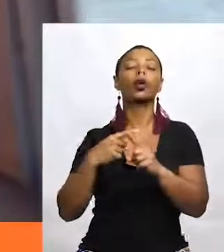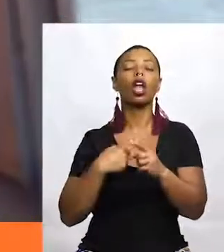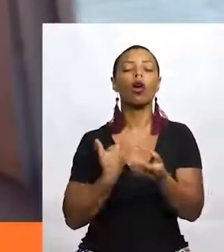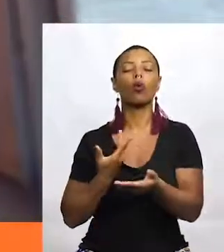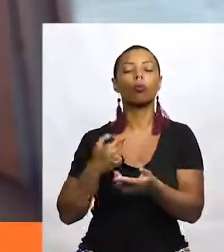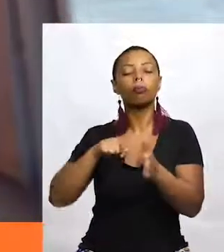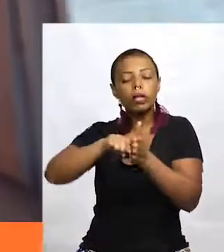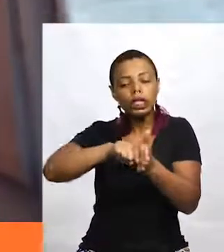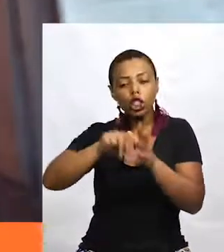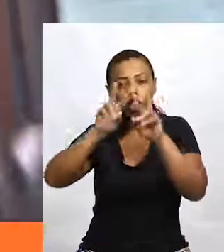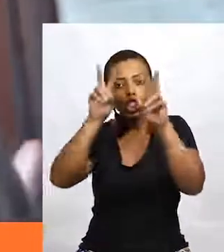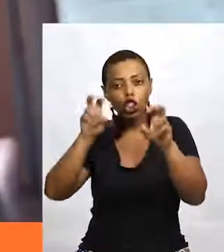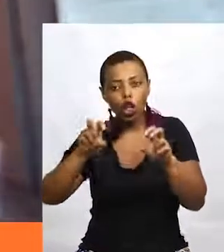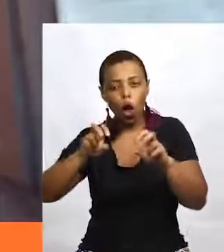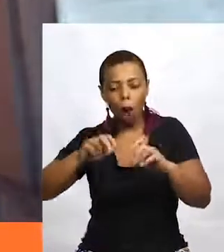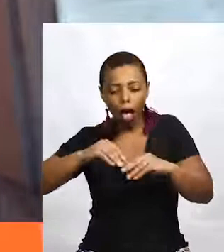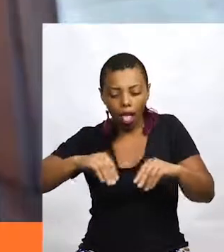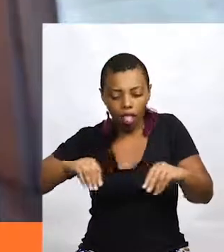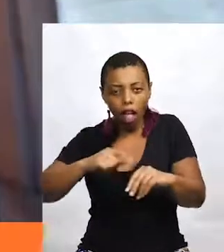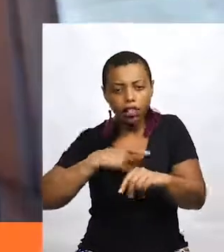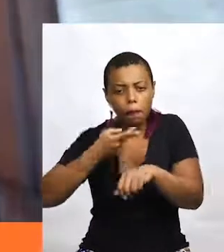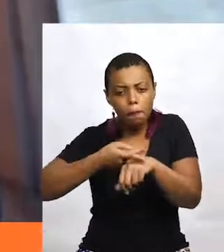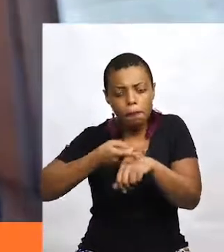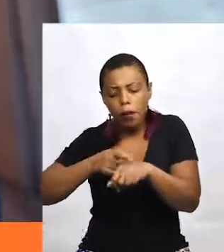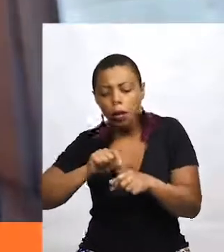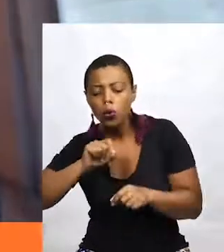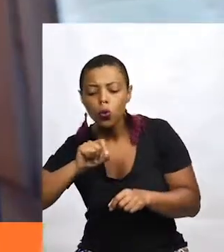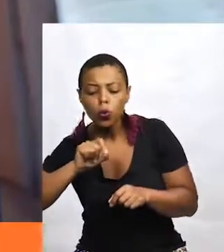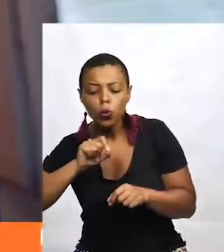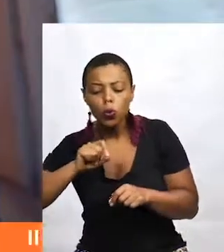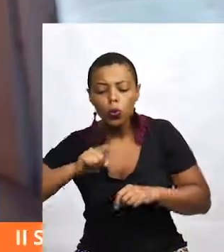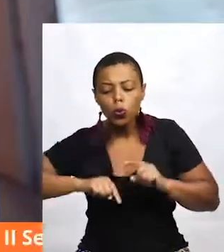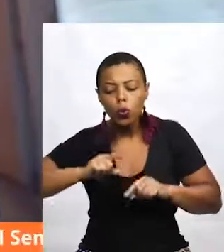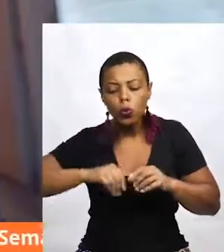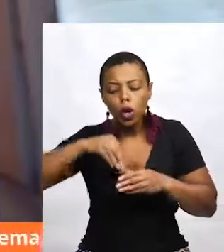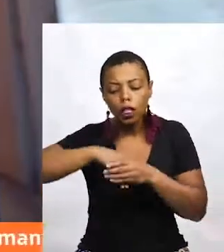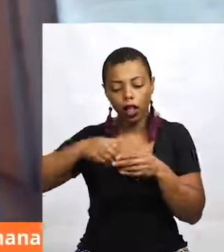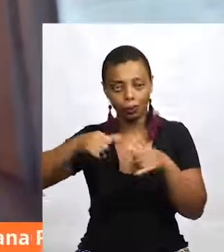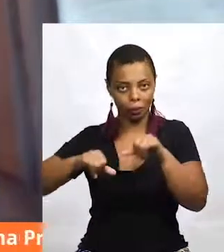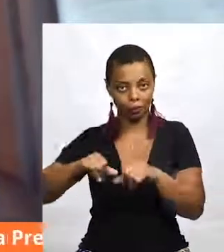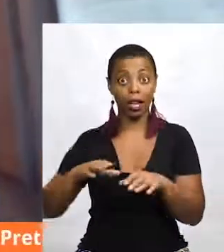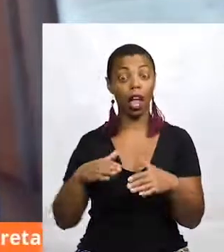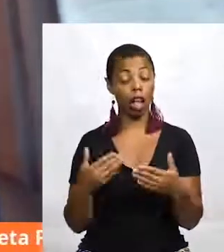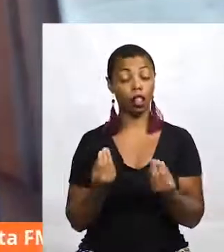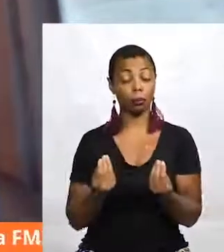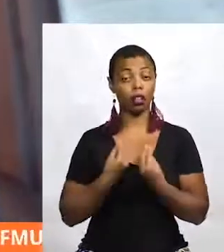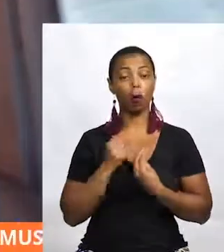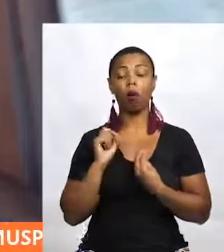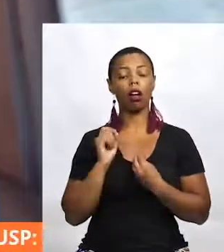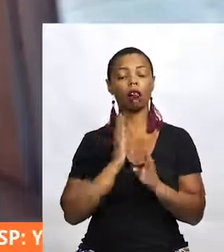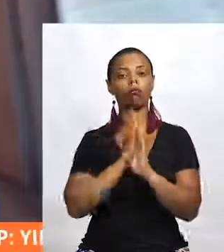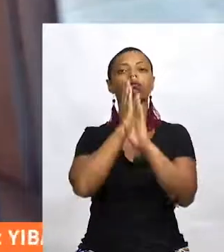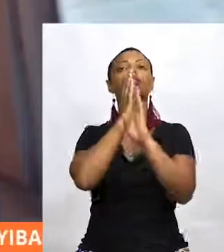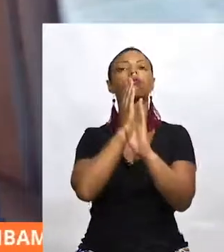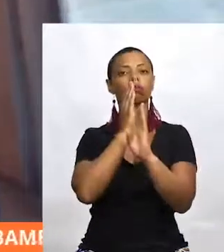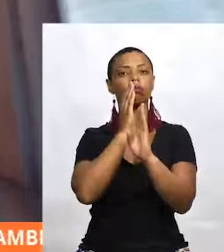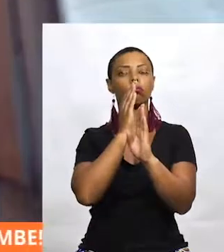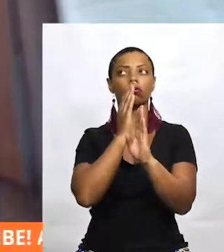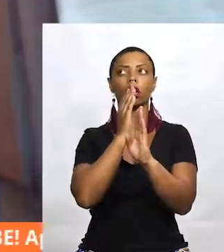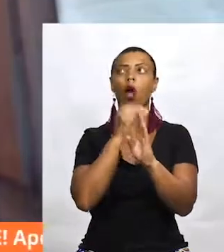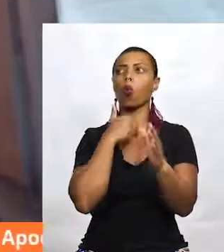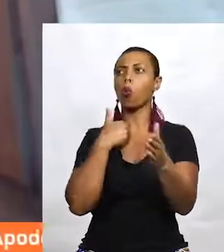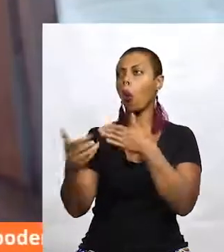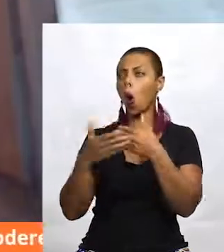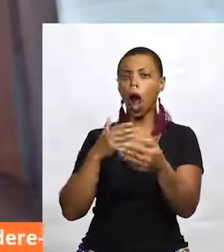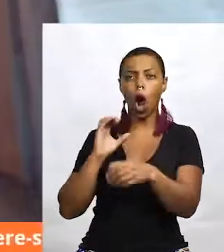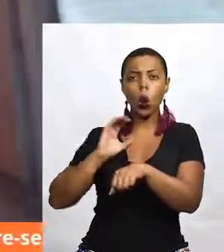Terra, e isso marcou demais a minha trajetória, porque eu aprendi uma coisa, eu não podia fazer qualquer curso,